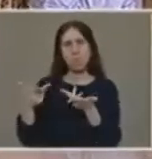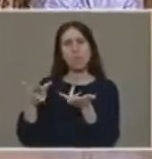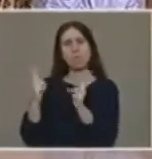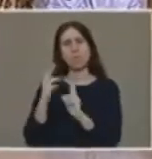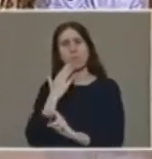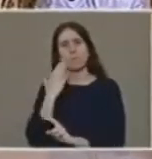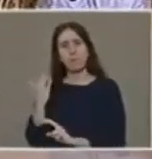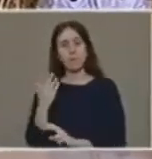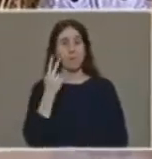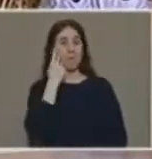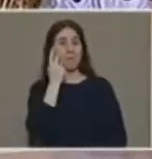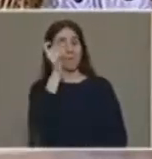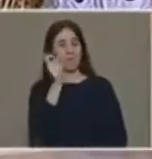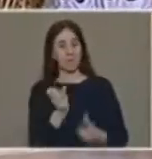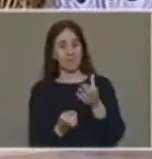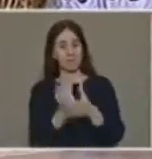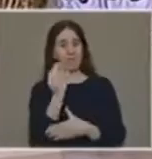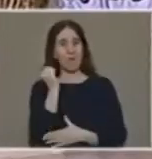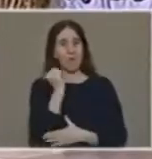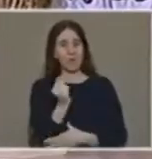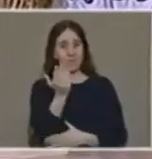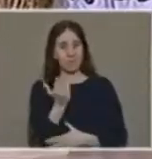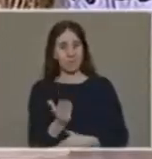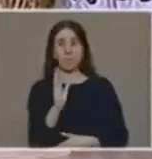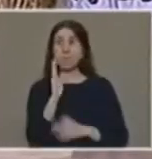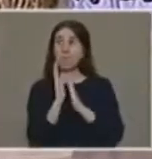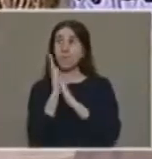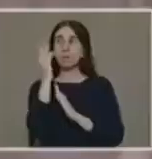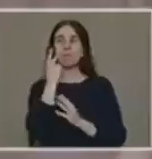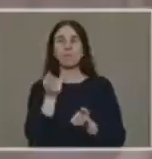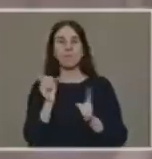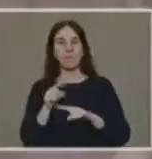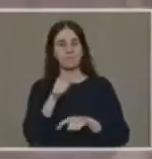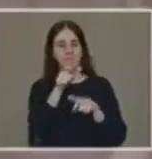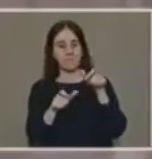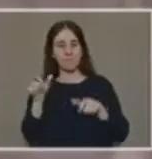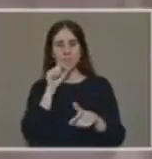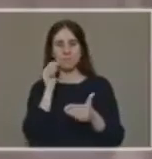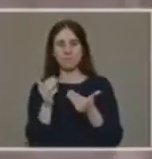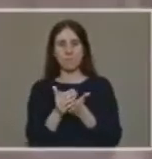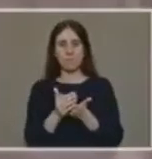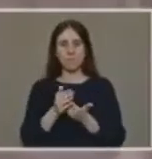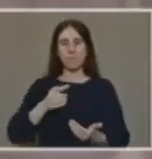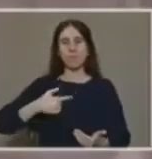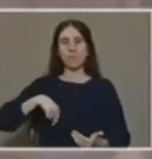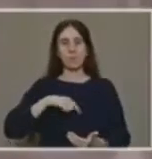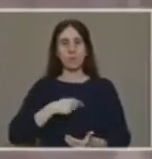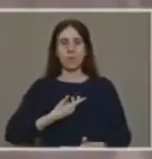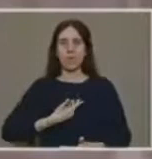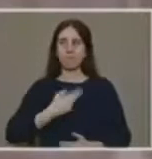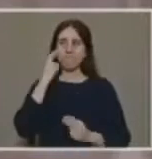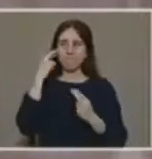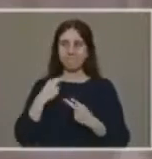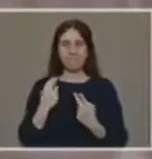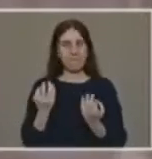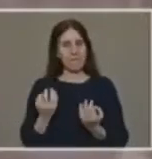Mataste o autor da vida, mas Deus ressuscitou-o dos mortos, e nós somos testemunhas